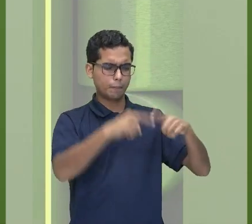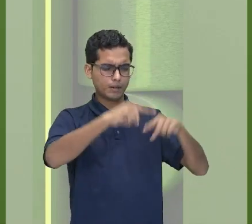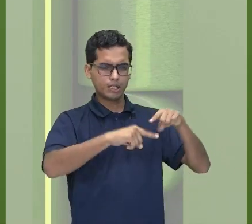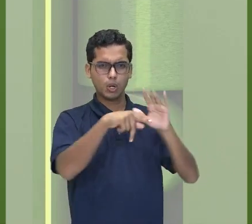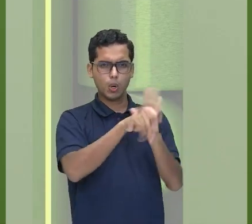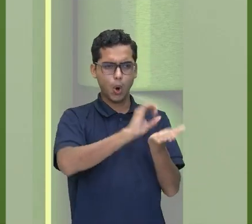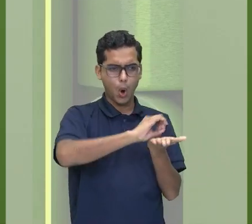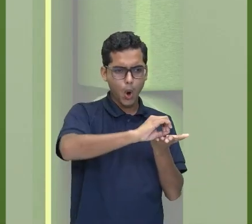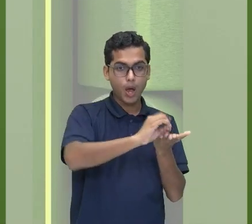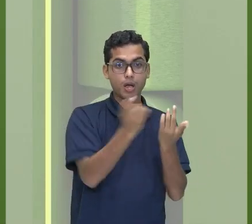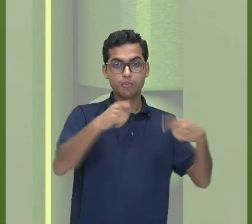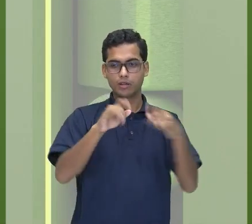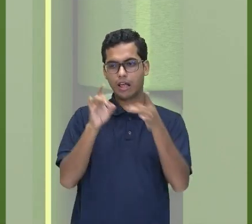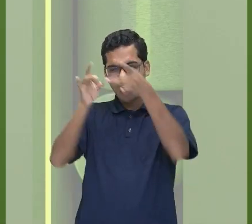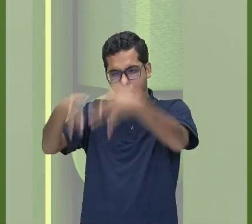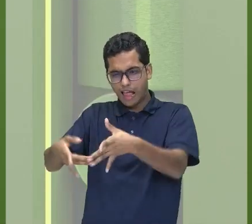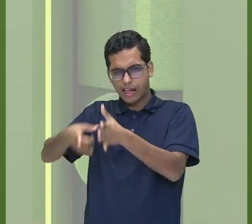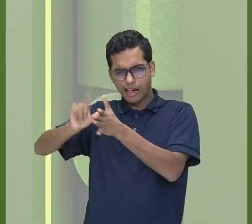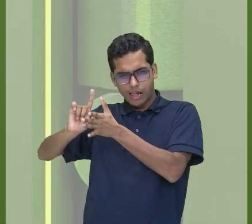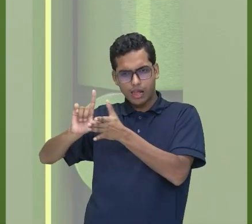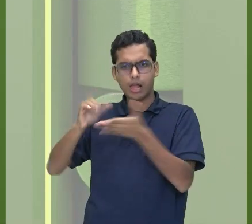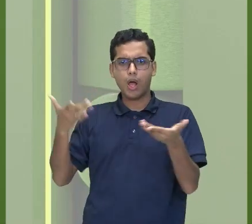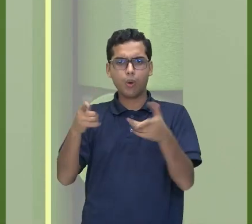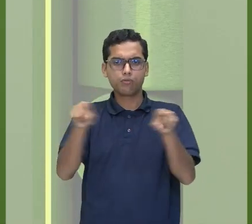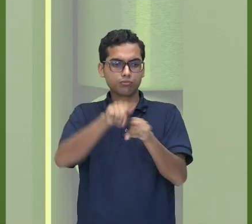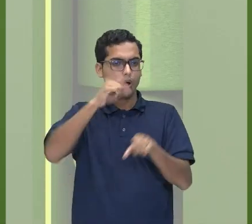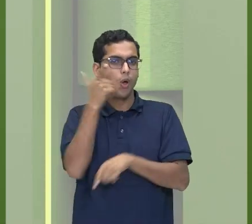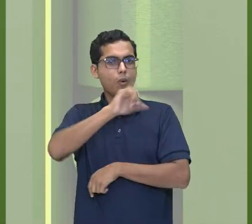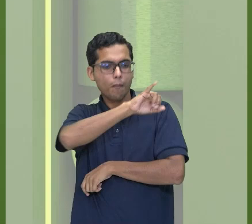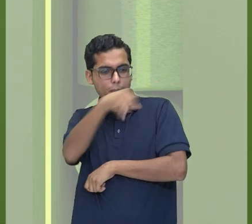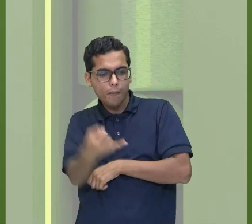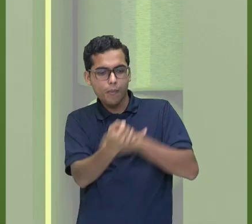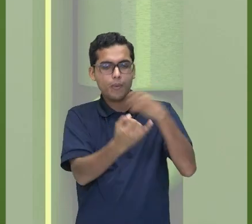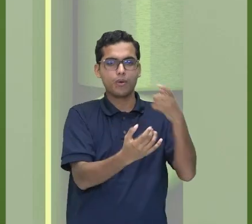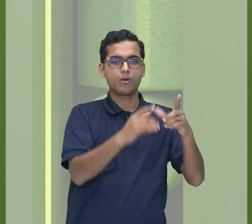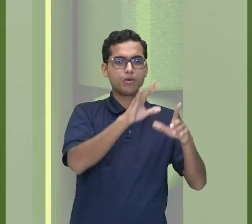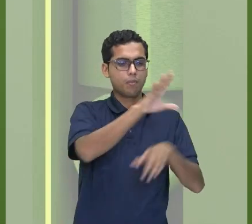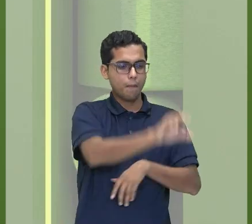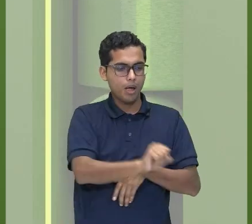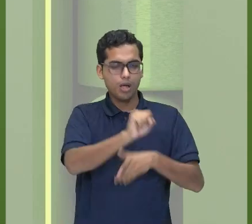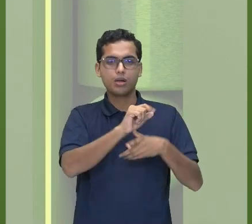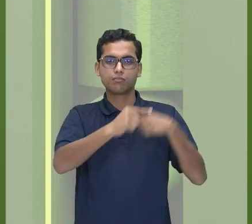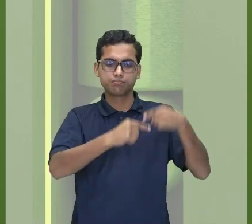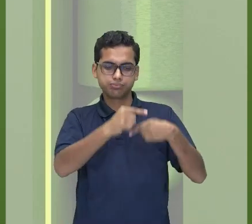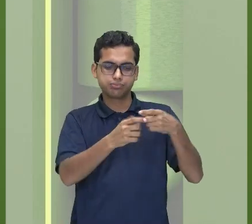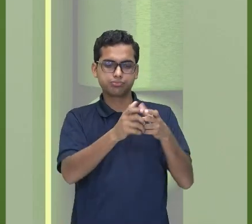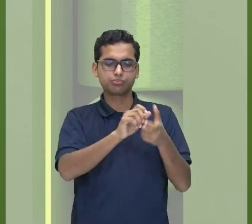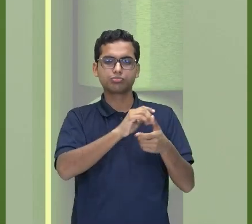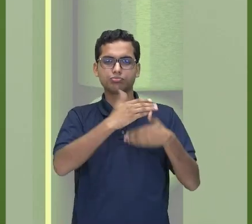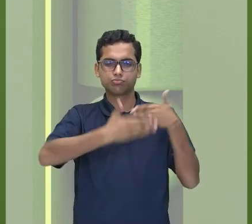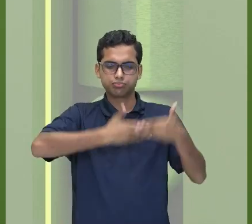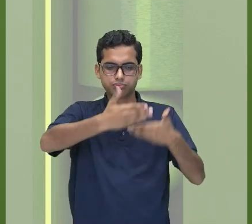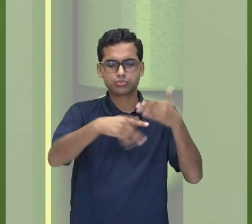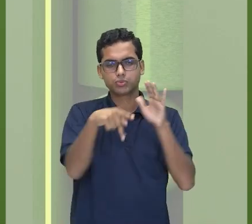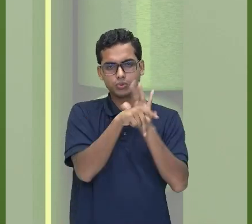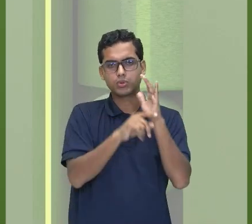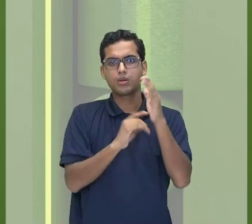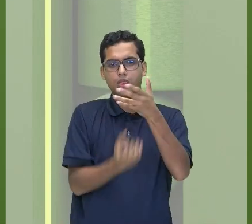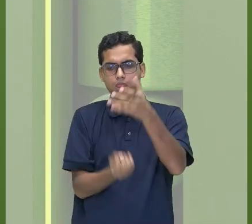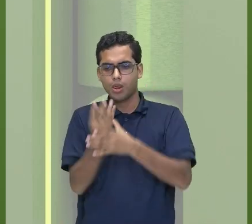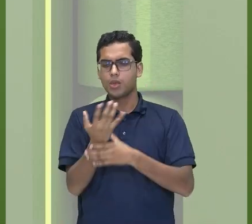podem ser reaproveitados para gerar energia, seja numa termoelétrica ou até mesmo para a produção